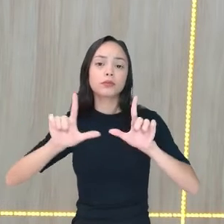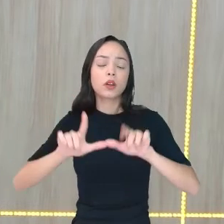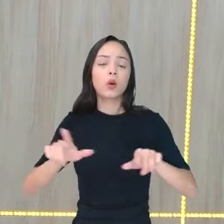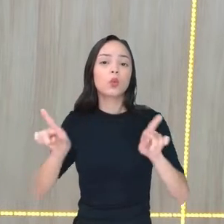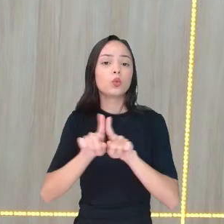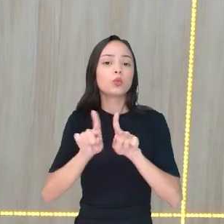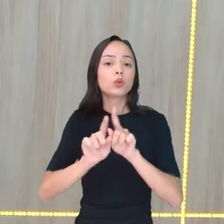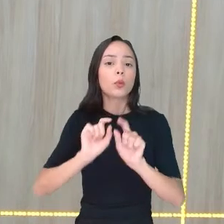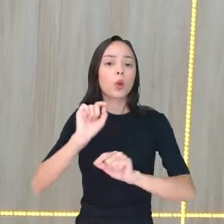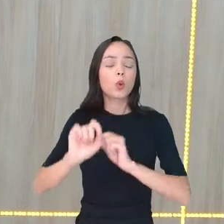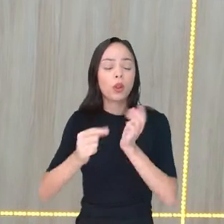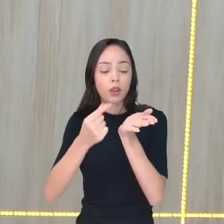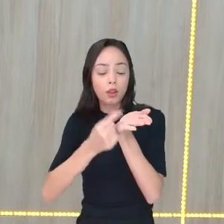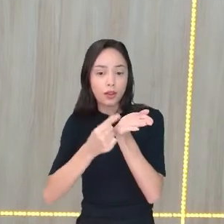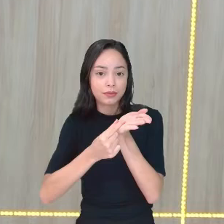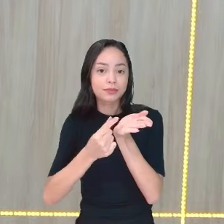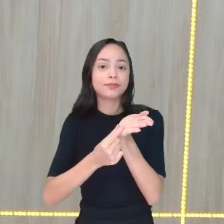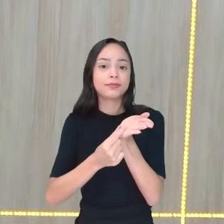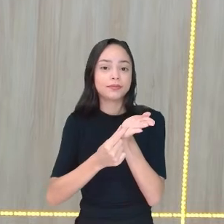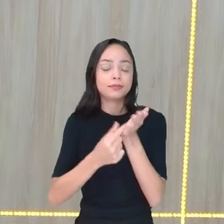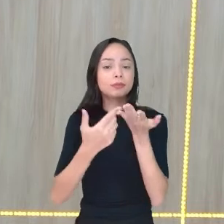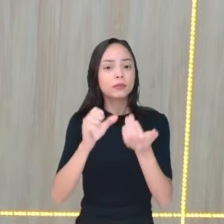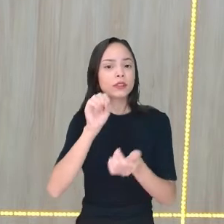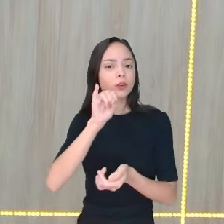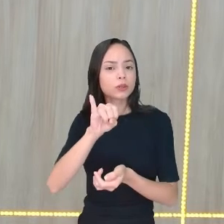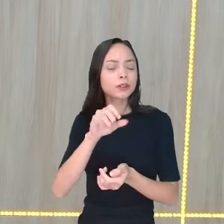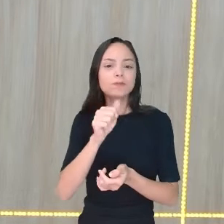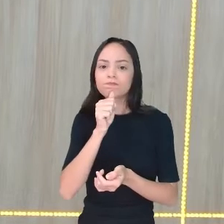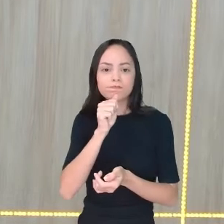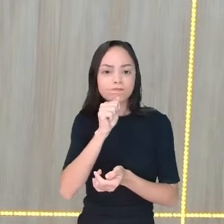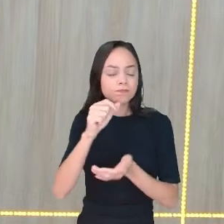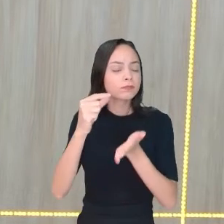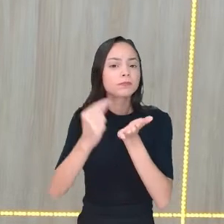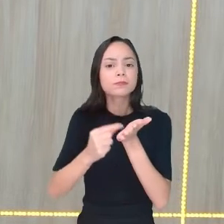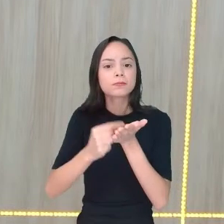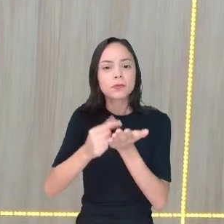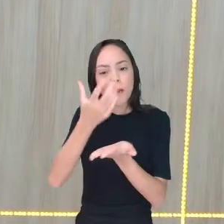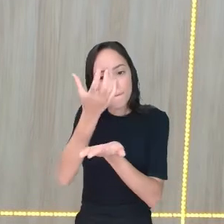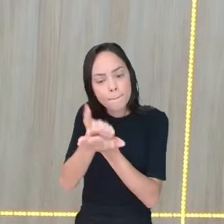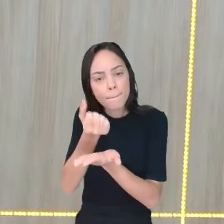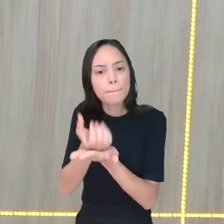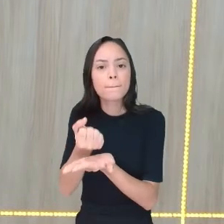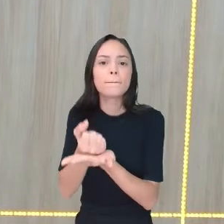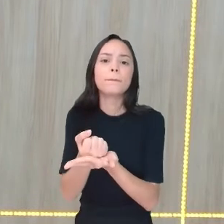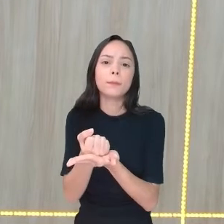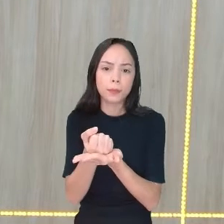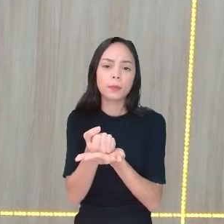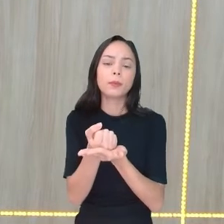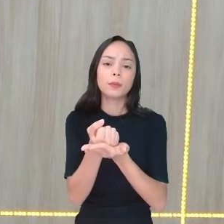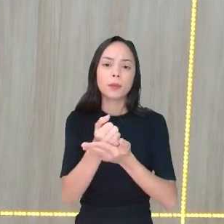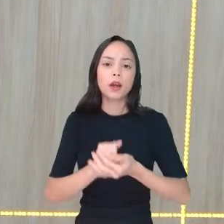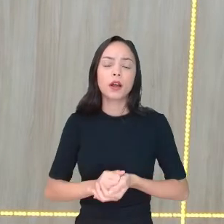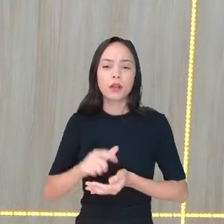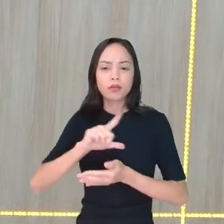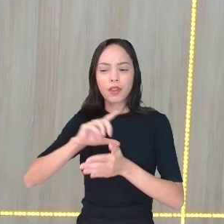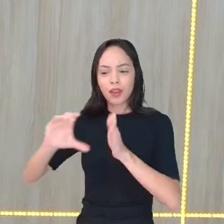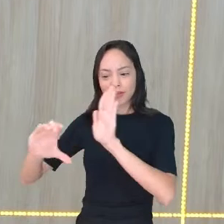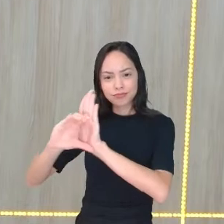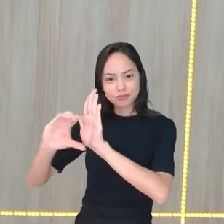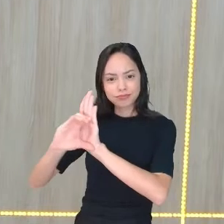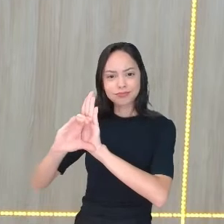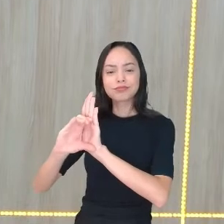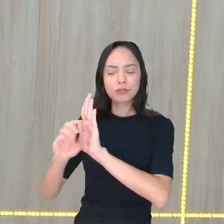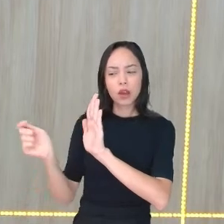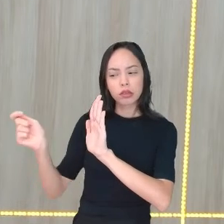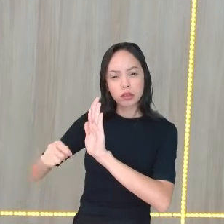quanto no aplicativo. Então, quem ainda não tem o aplicativo, baixe o aplicativo, tá? Tem um QR Codezinho que